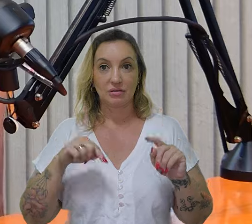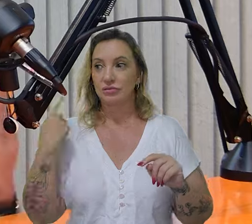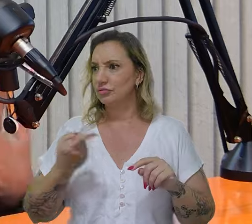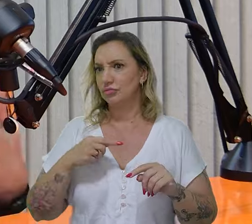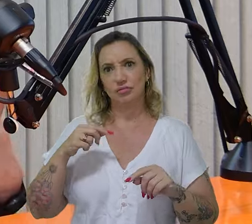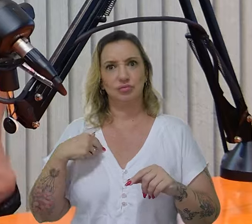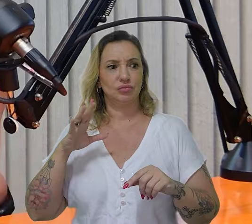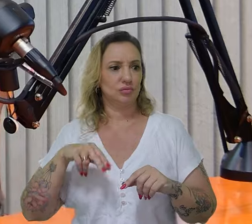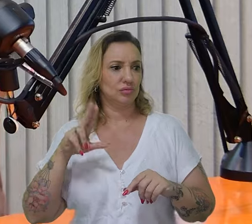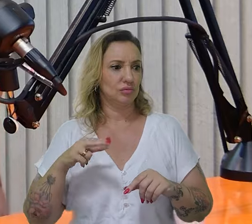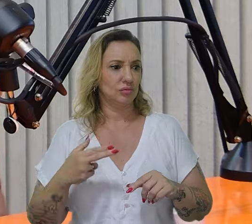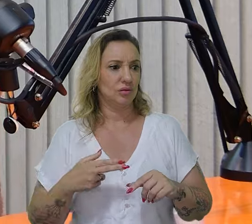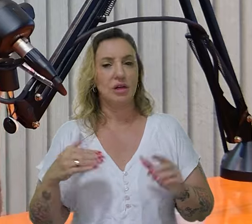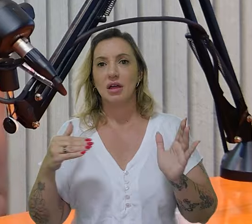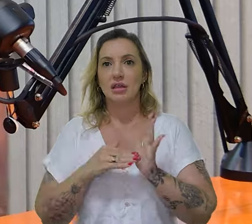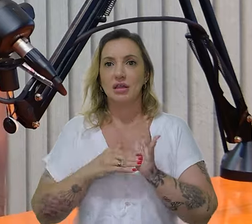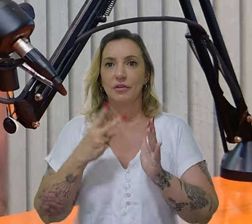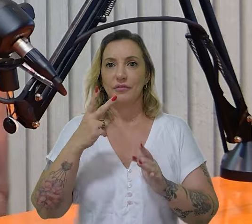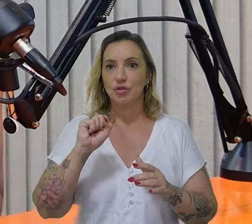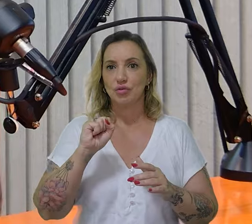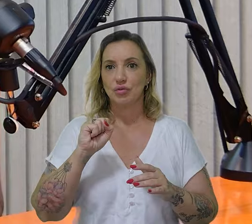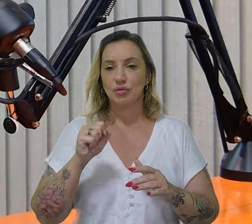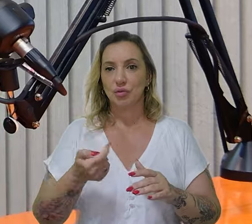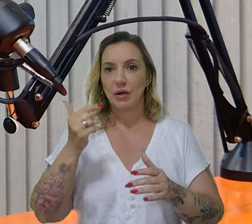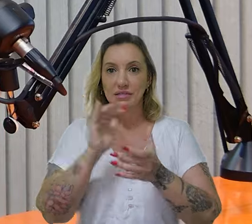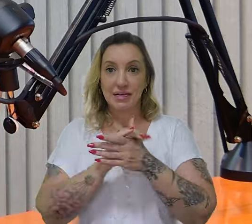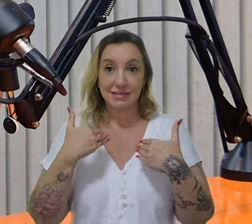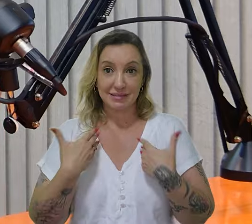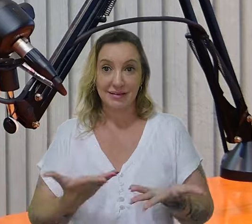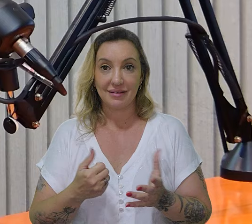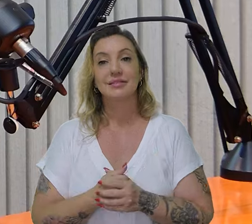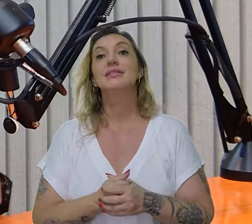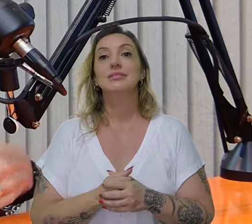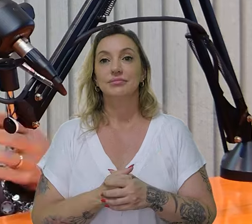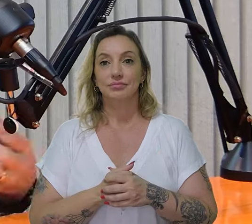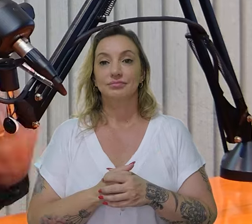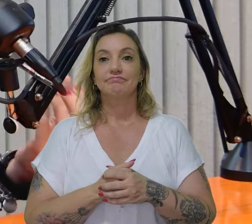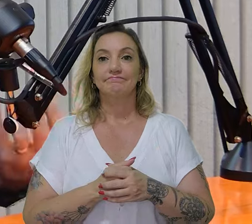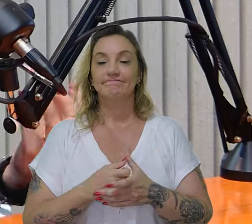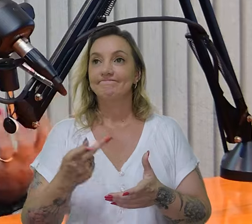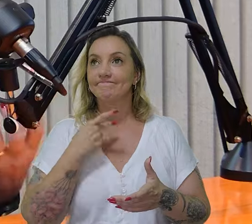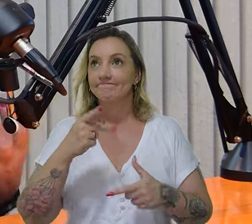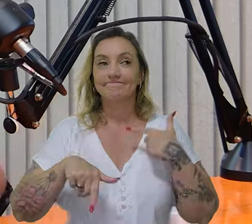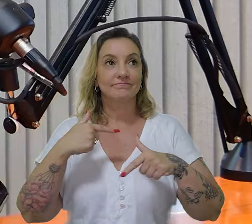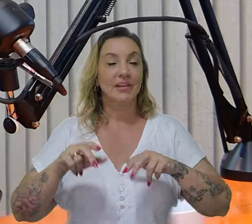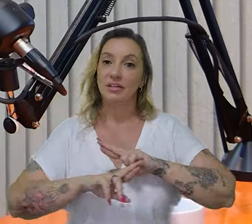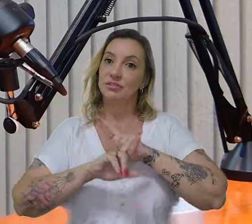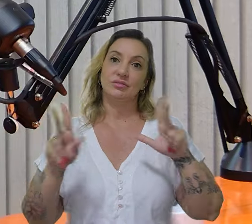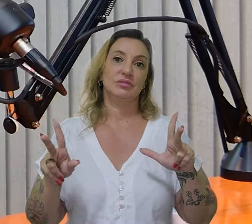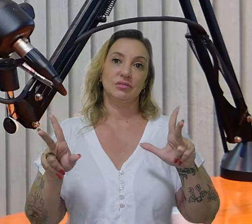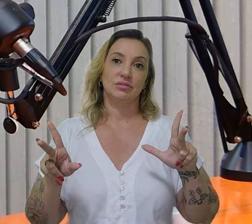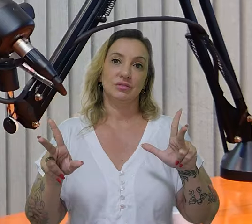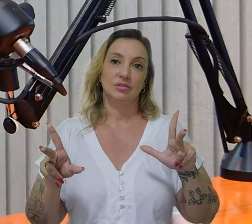imagina morena com os meus pais até os 28 até eu me casar né então tem eh a gente fala de mercados muito diferentes agora